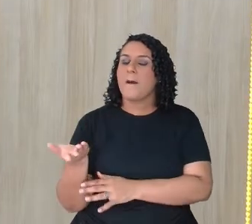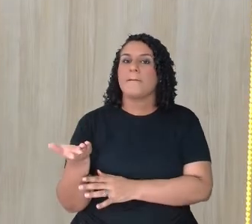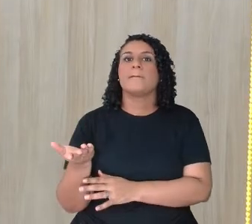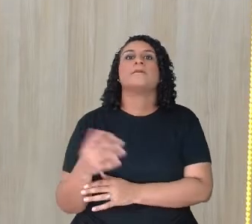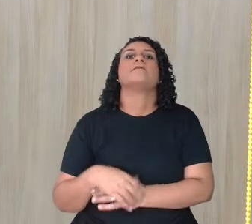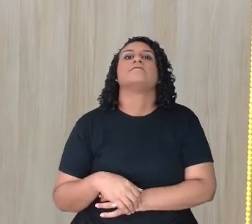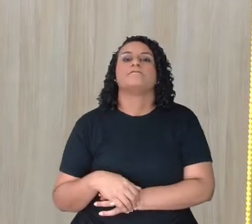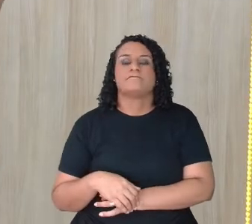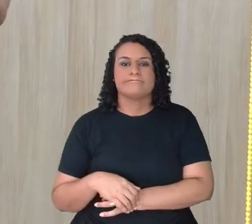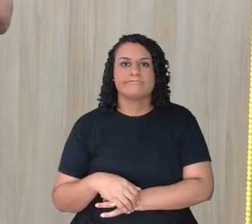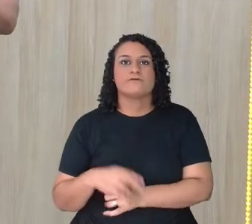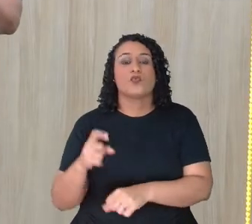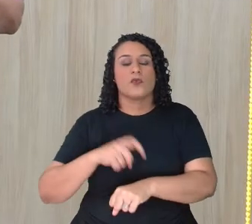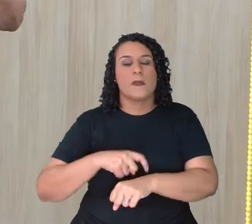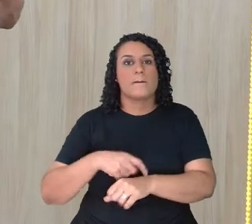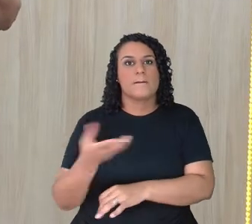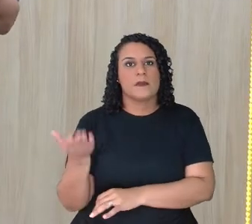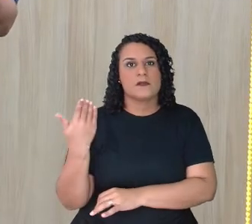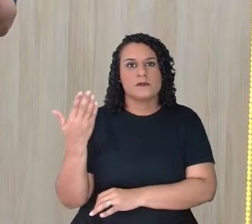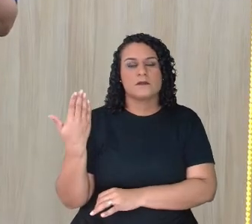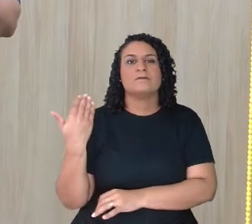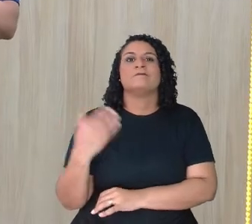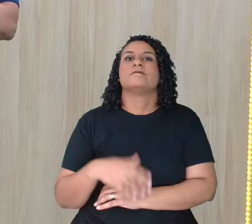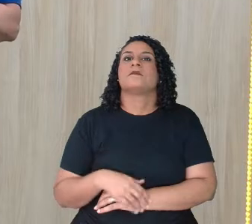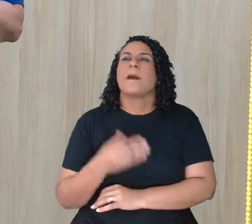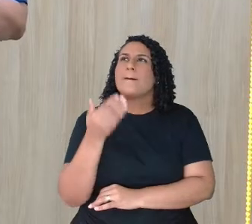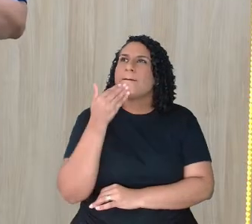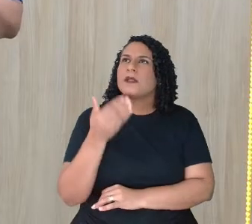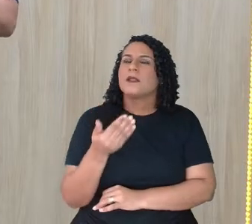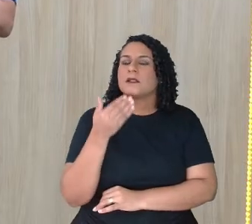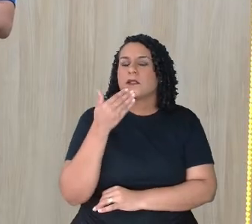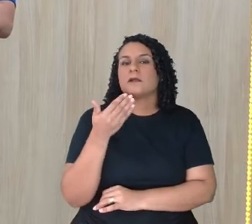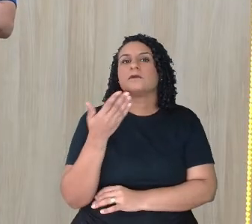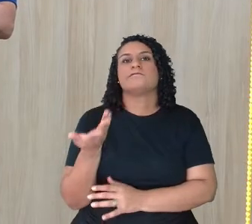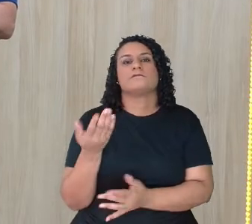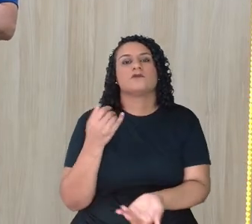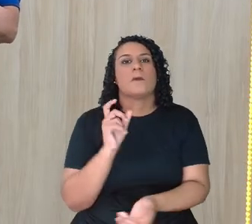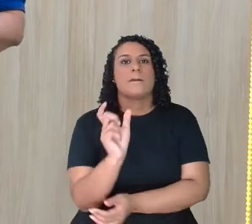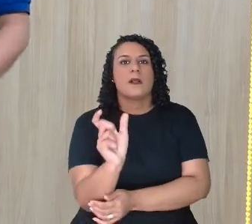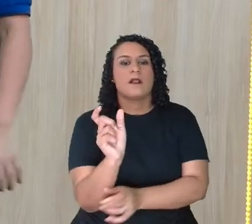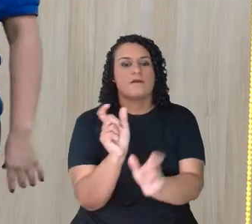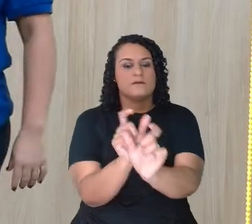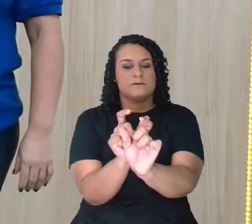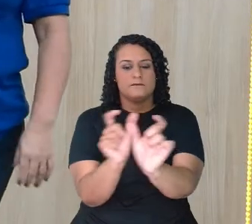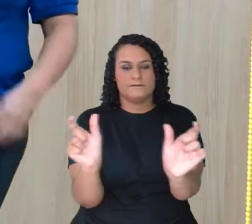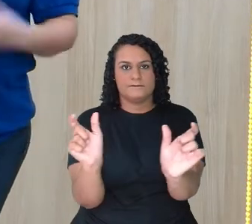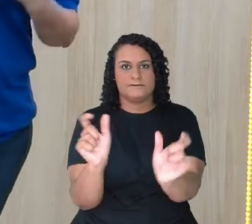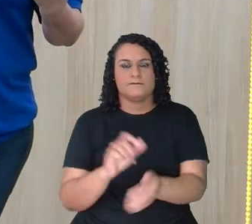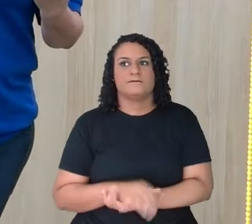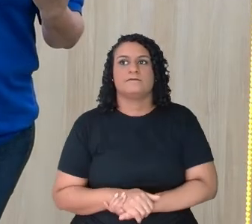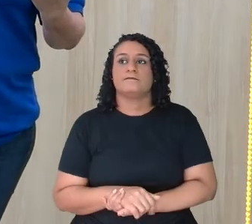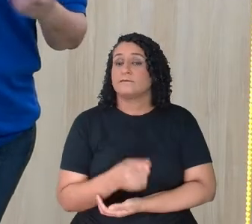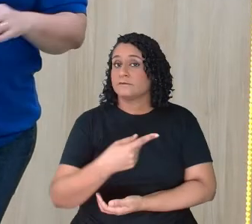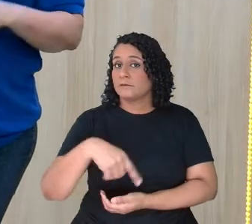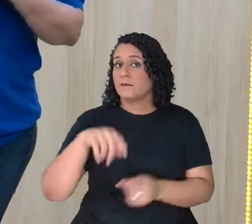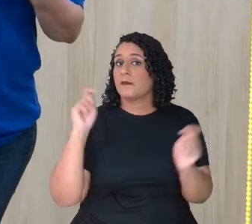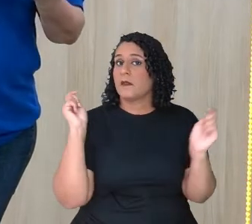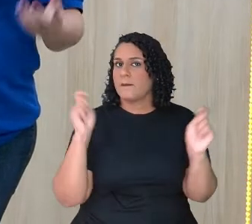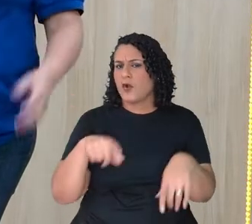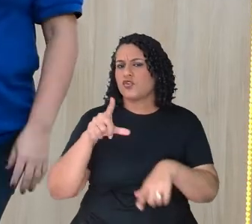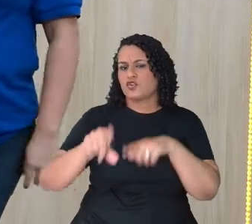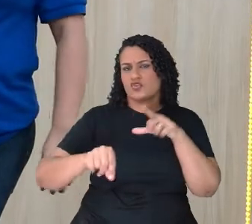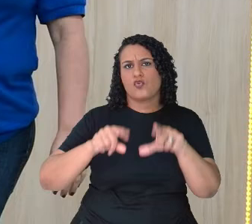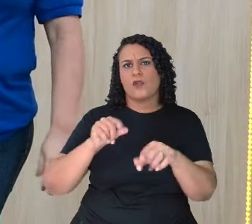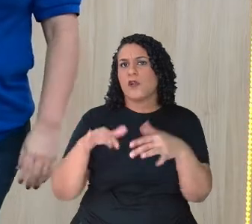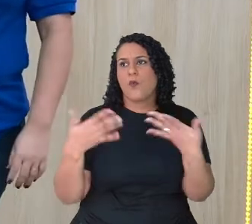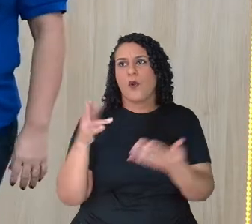rogou, pedir, rogar, suplicar, né? São palavras sinônimas que você pode escolher